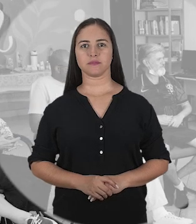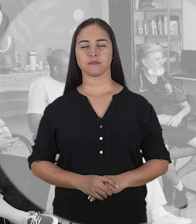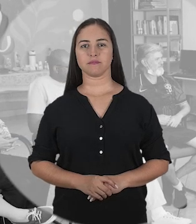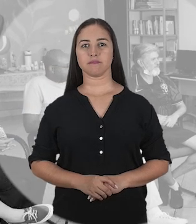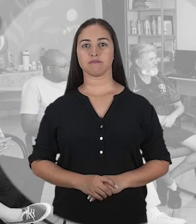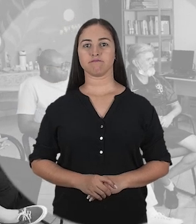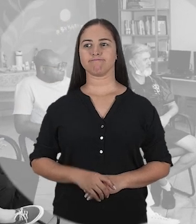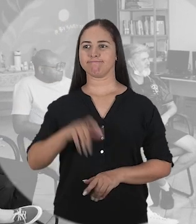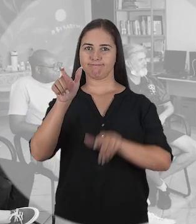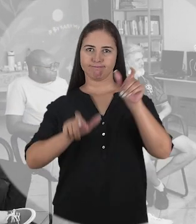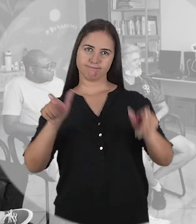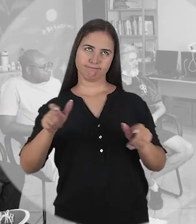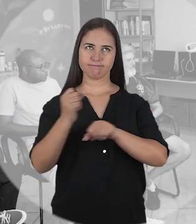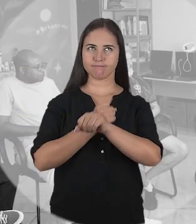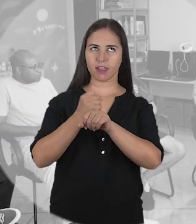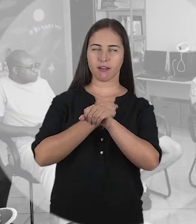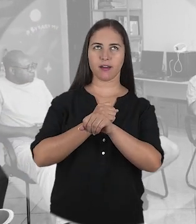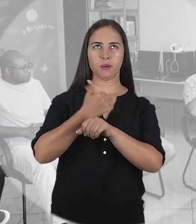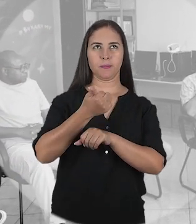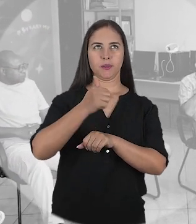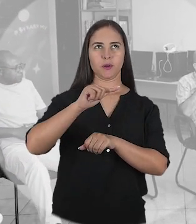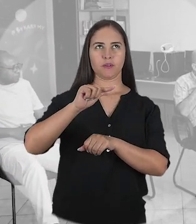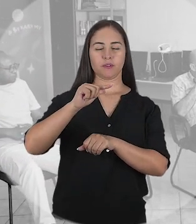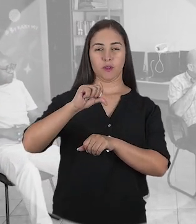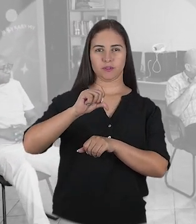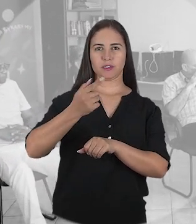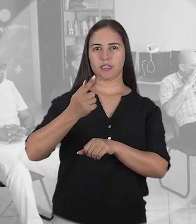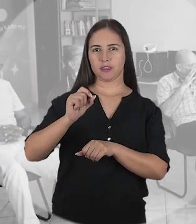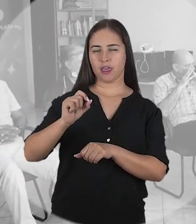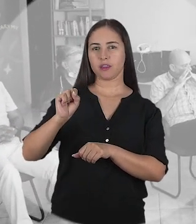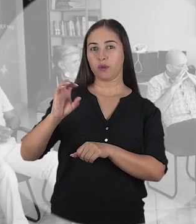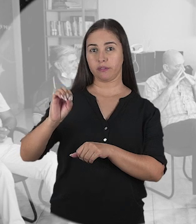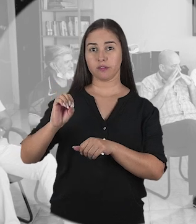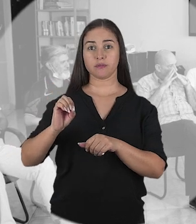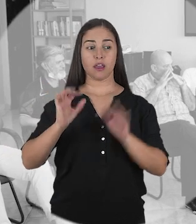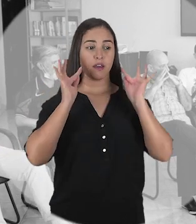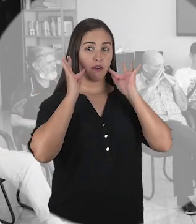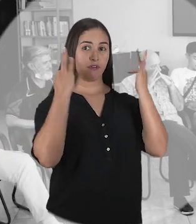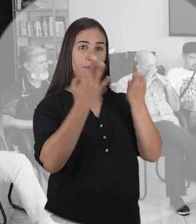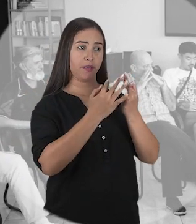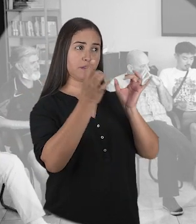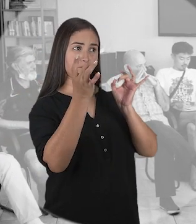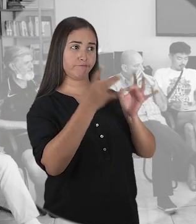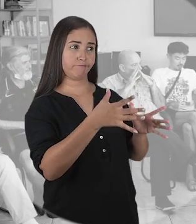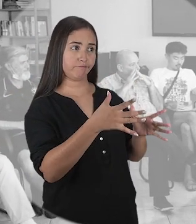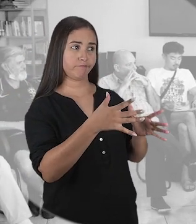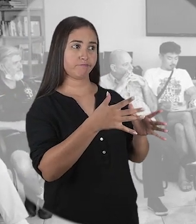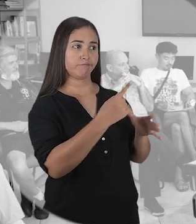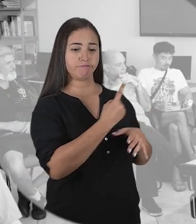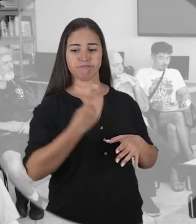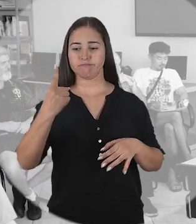pessoas que na década de 70, 80, 90 precisaram deixar os seus núcleos familiares para poder viver sua orientação e